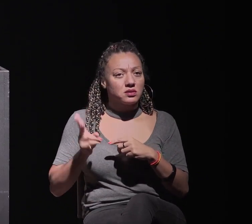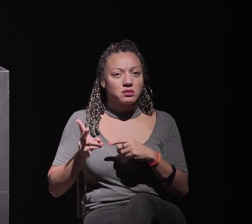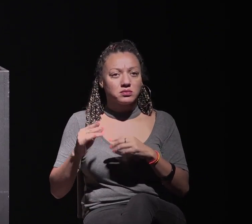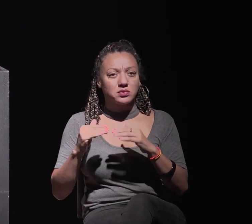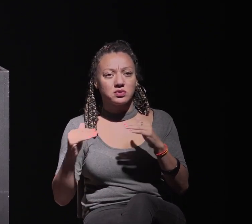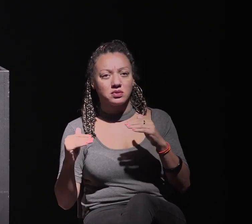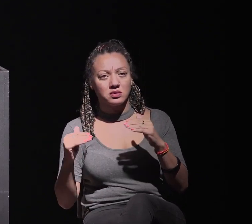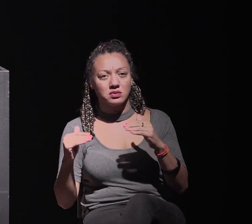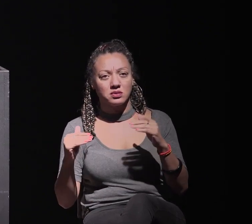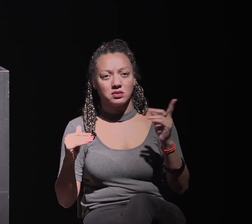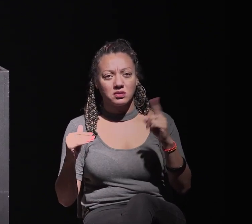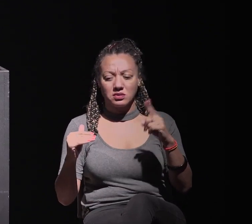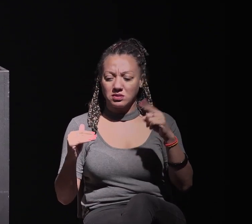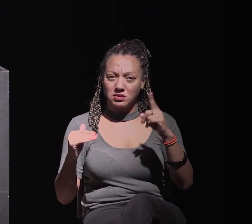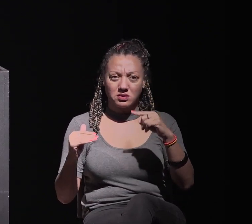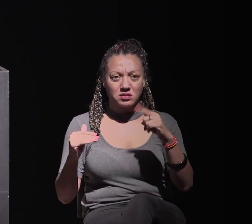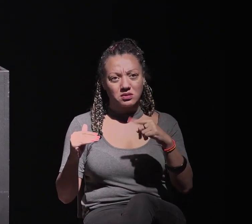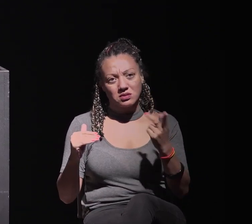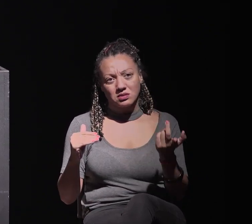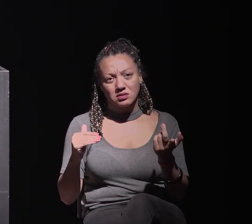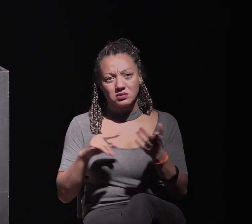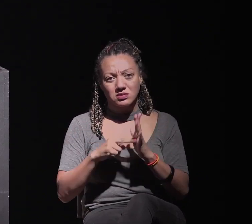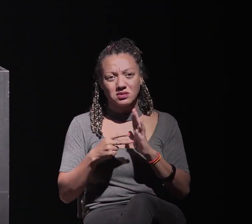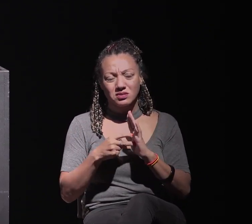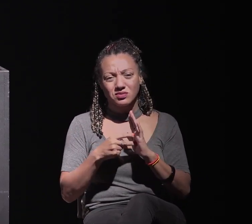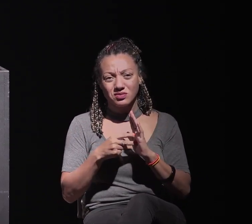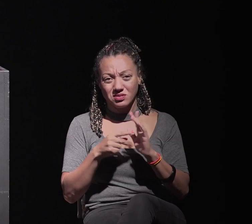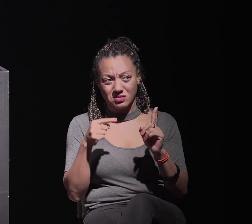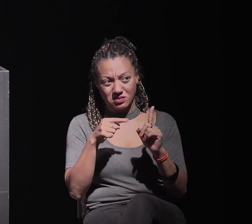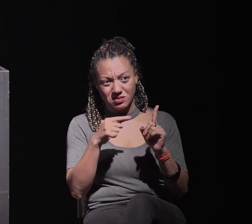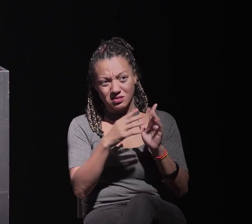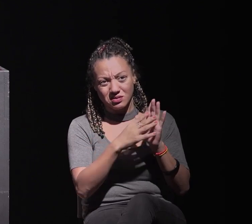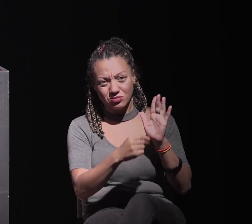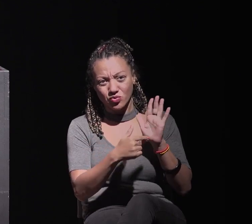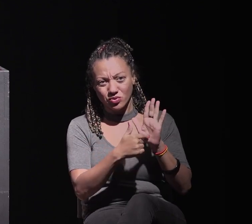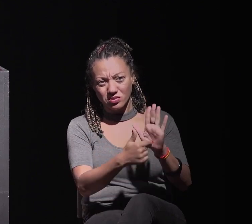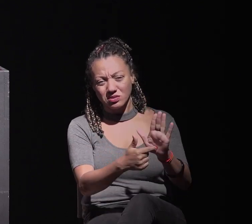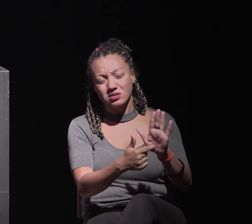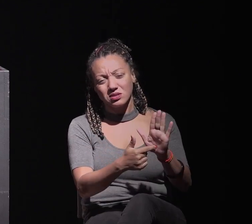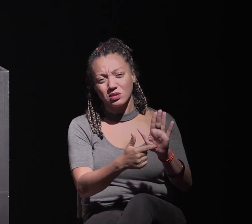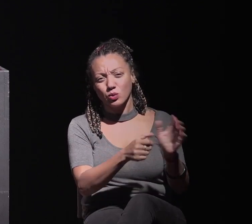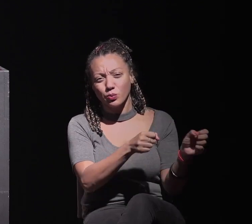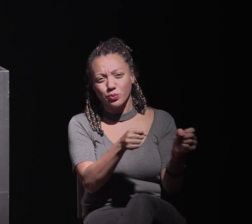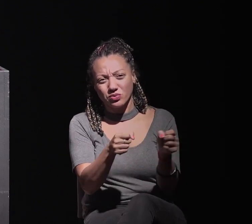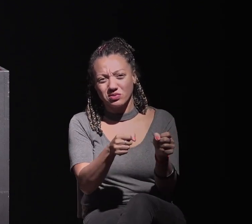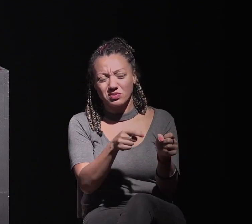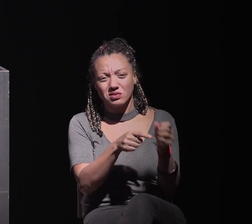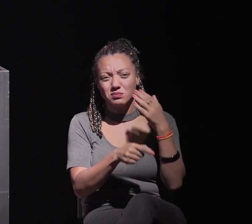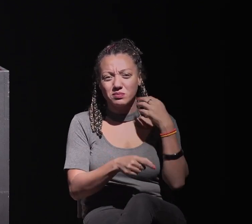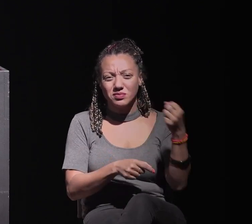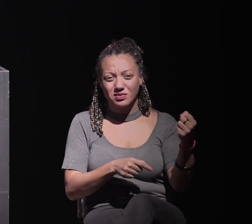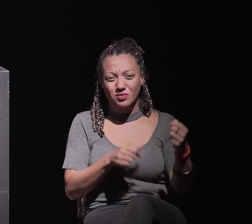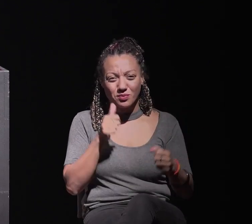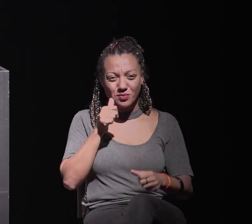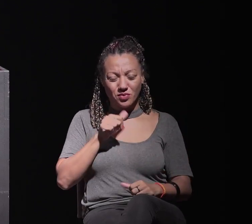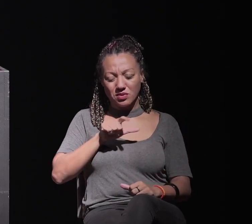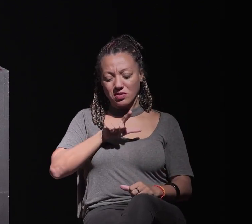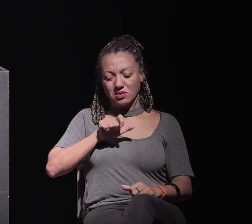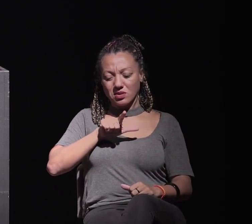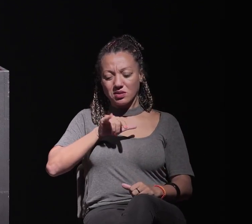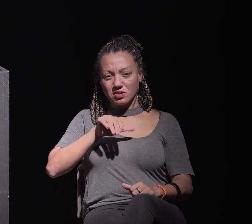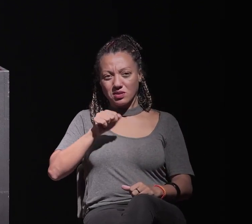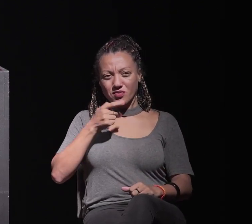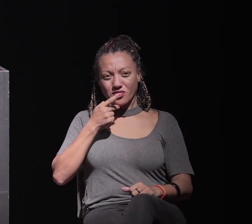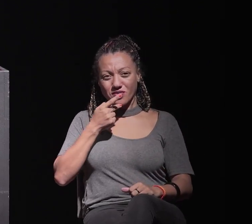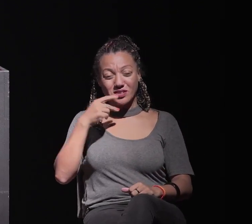branco. Essa ética do poder inerente à população branca, que é o que a Lélia chama de experiência racial